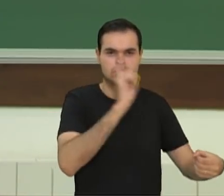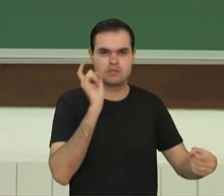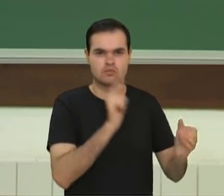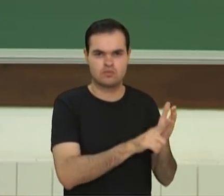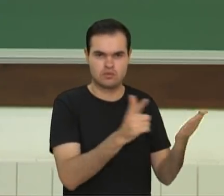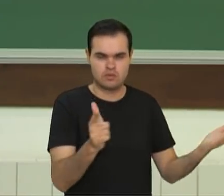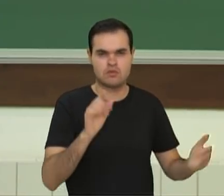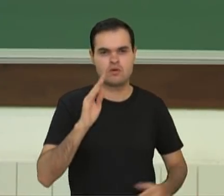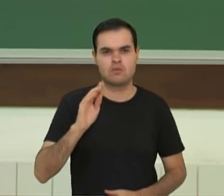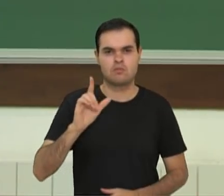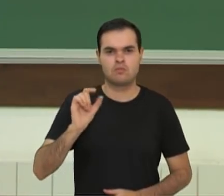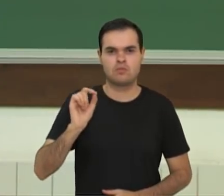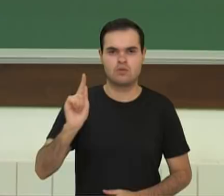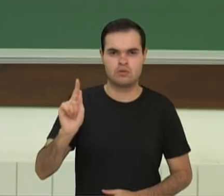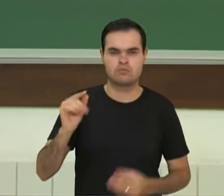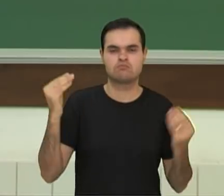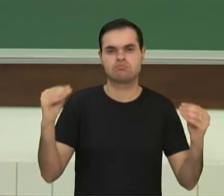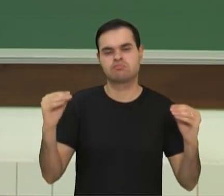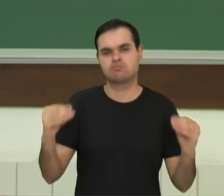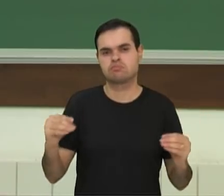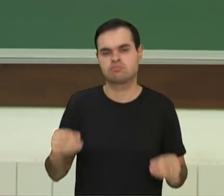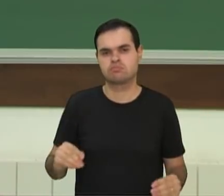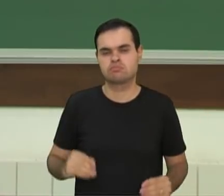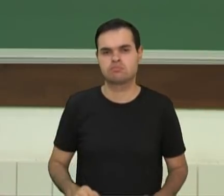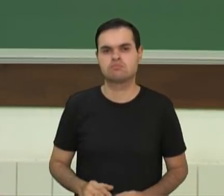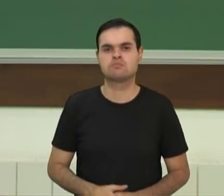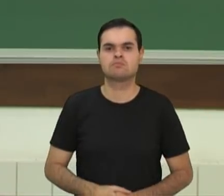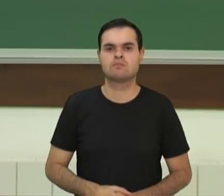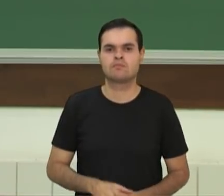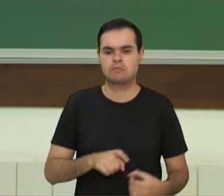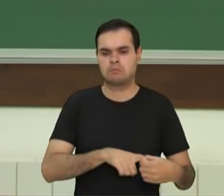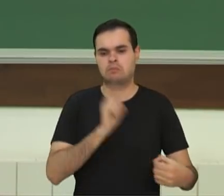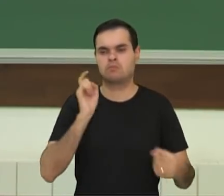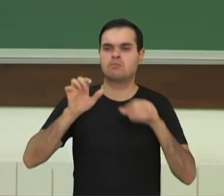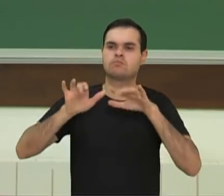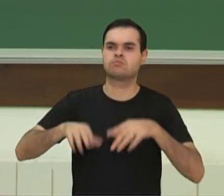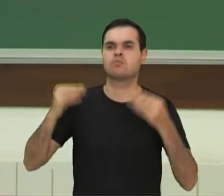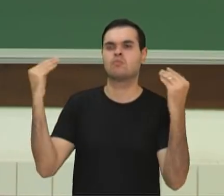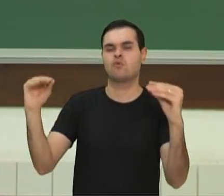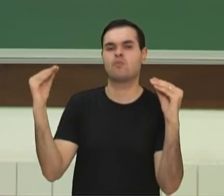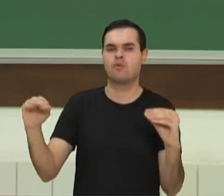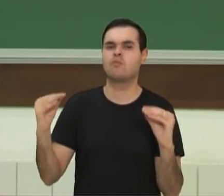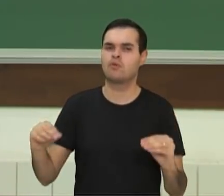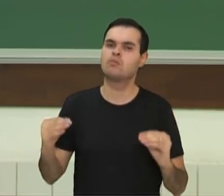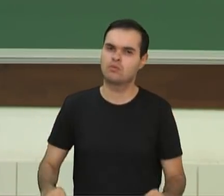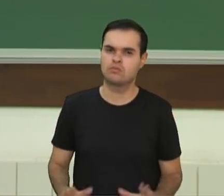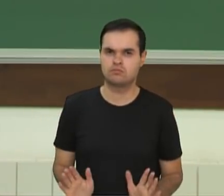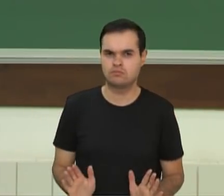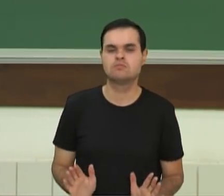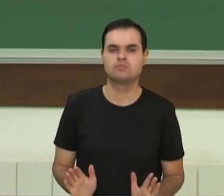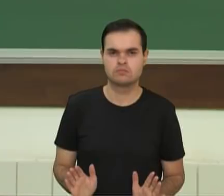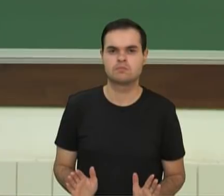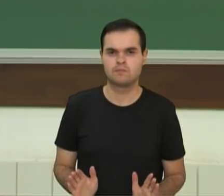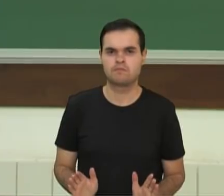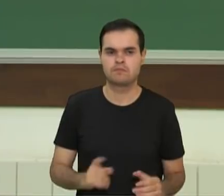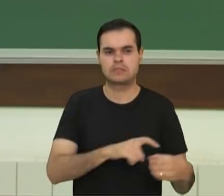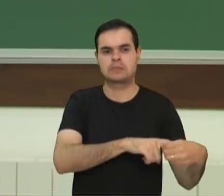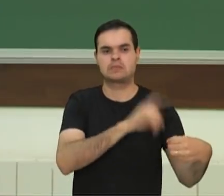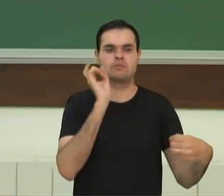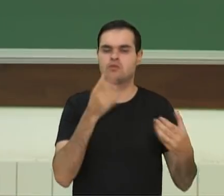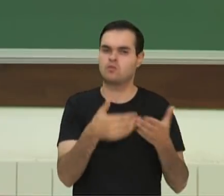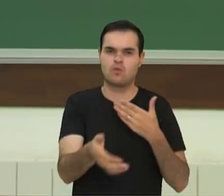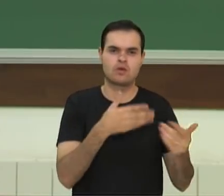é um articulista independente, ele publica por conta própria, ele tem o blog independente dele de